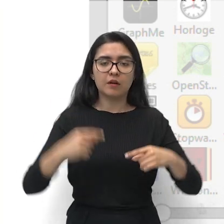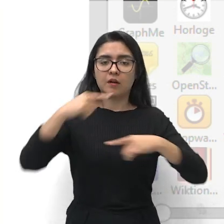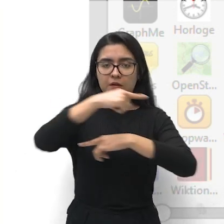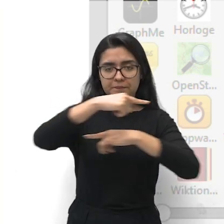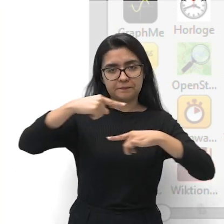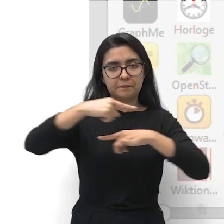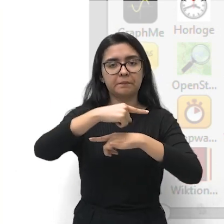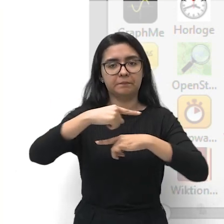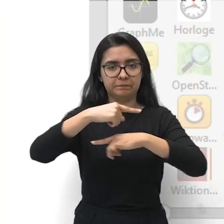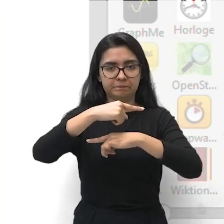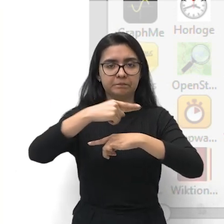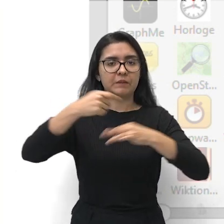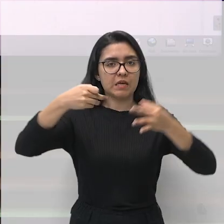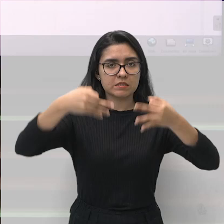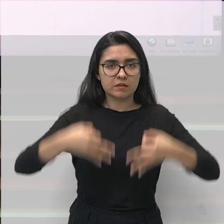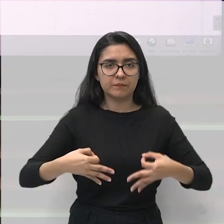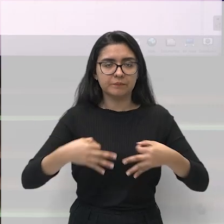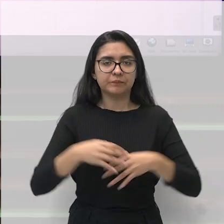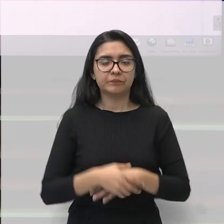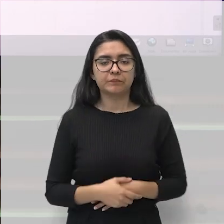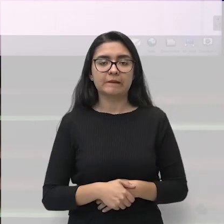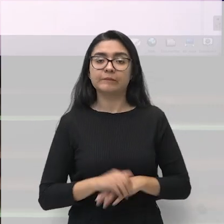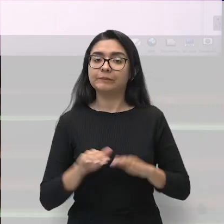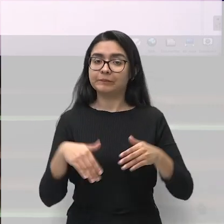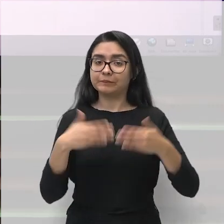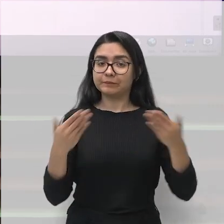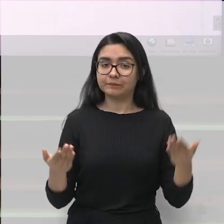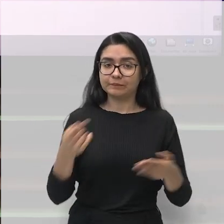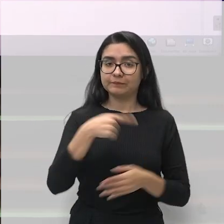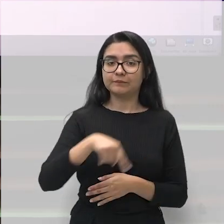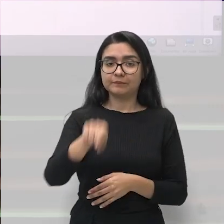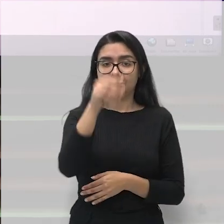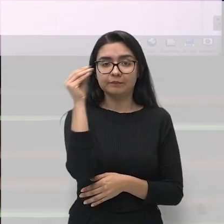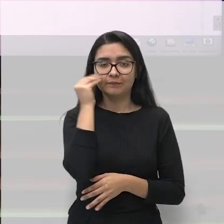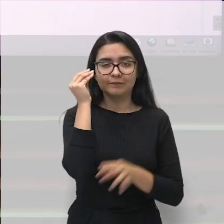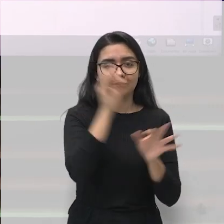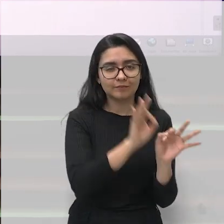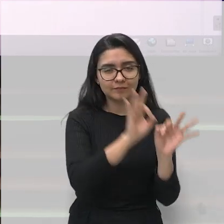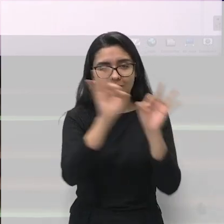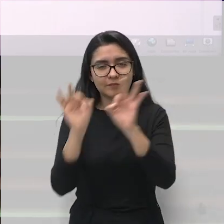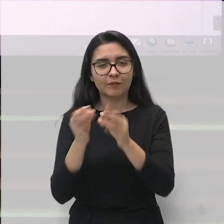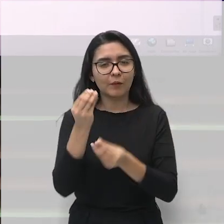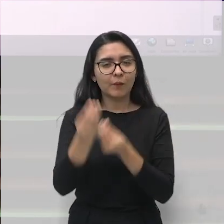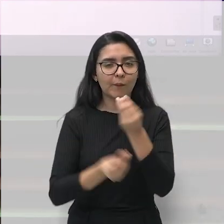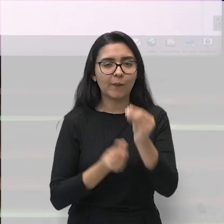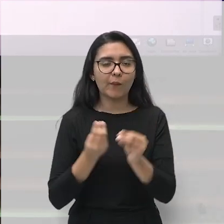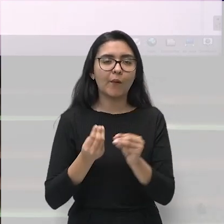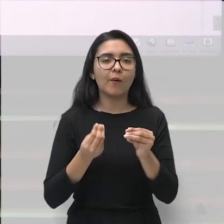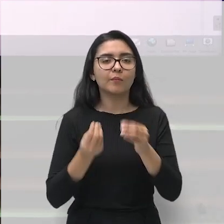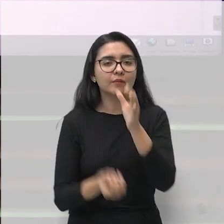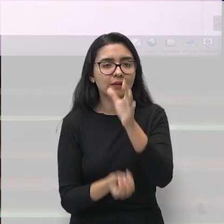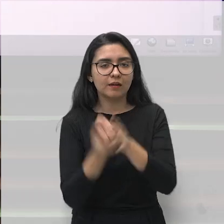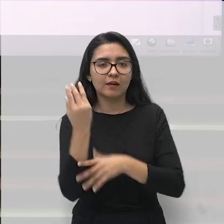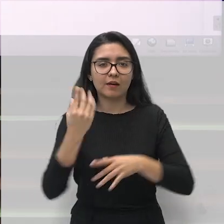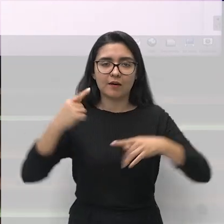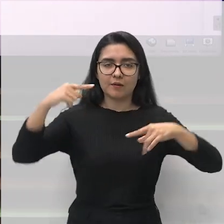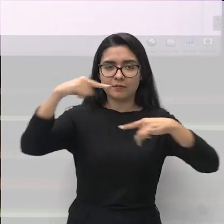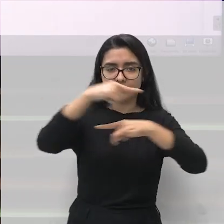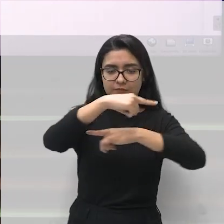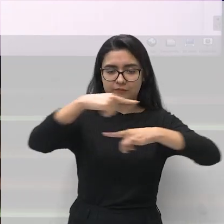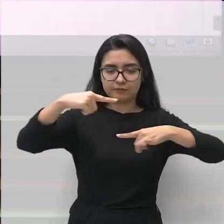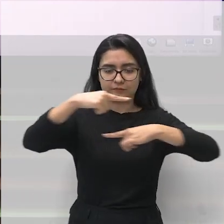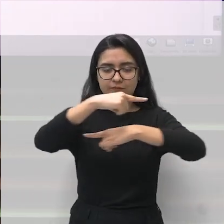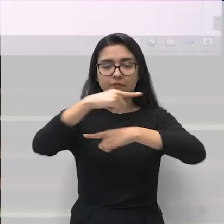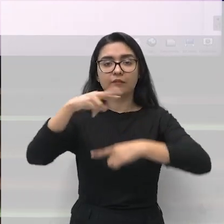são paralelas. Muito bem, queridos alunos, vimos aí como é feita a construção, né, de duas retas